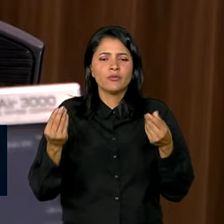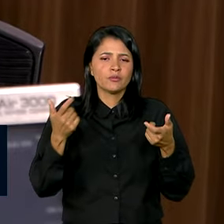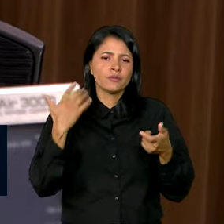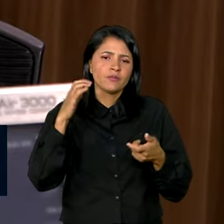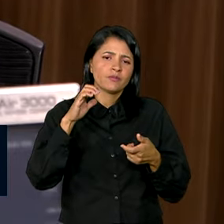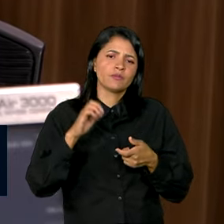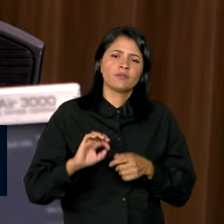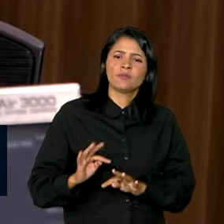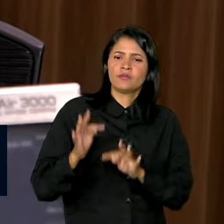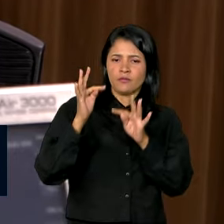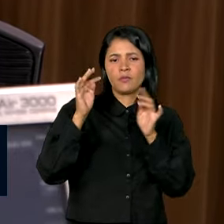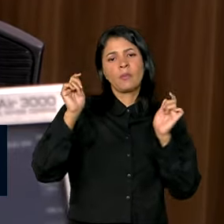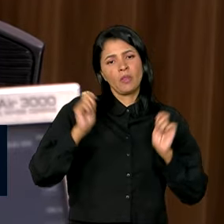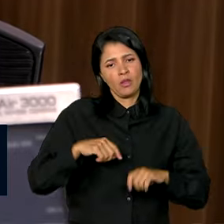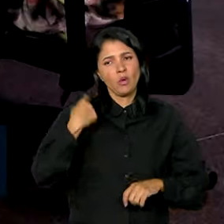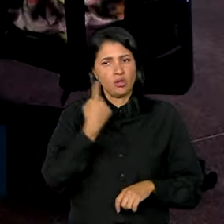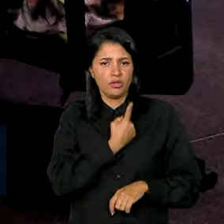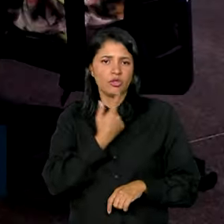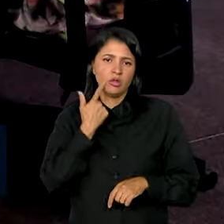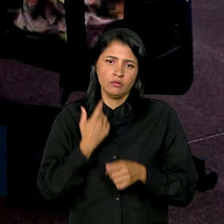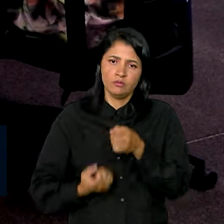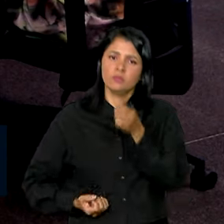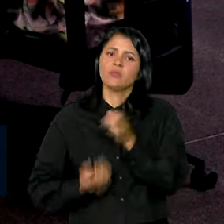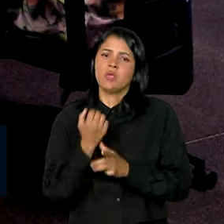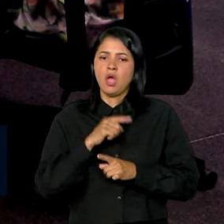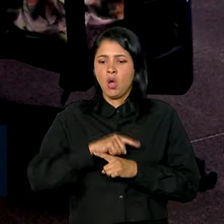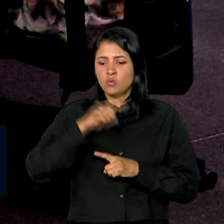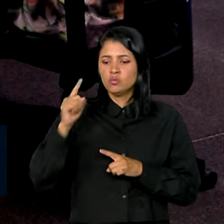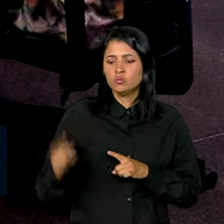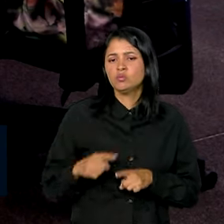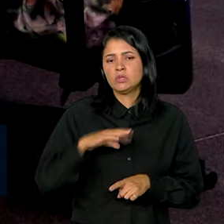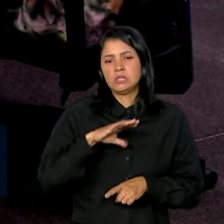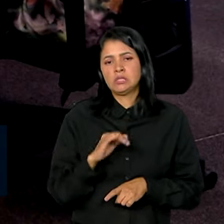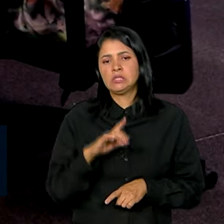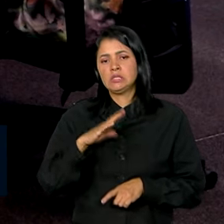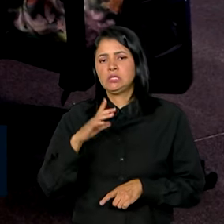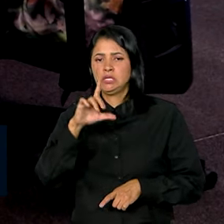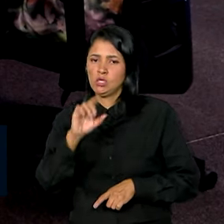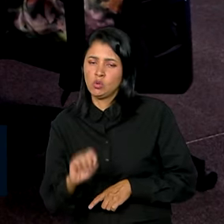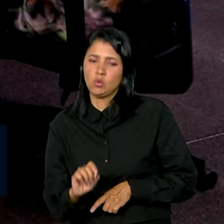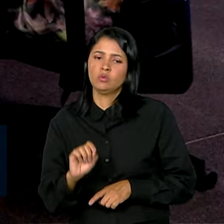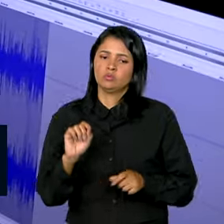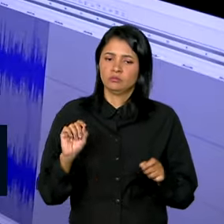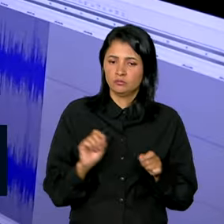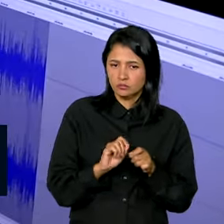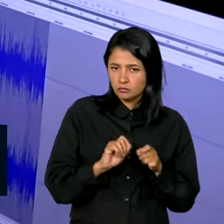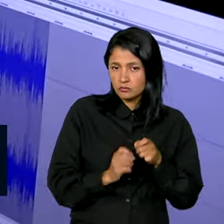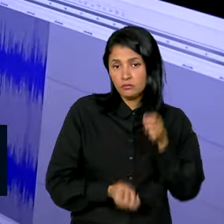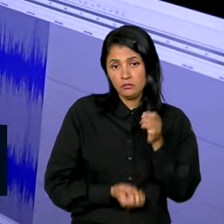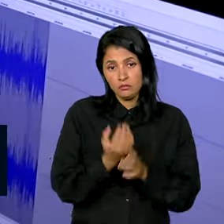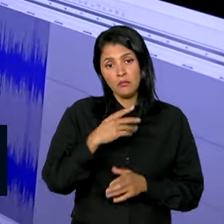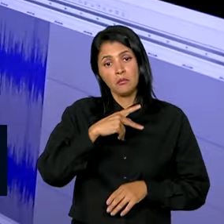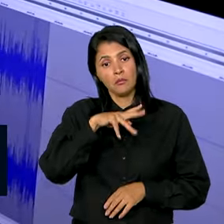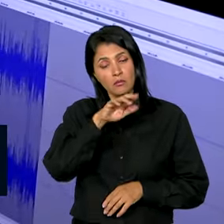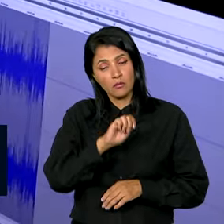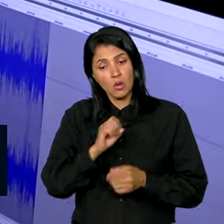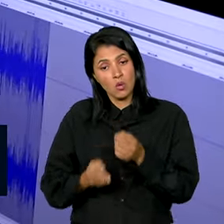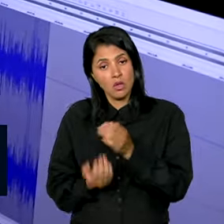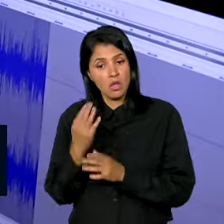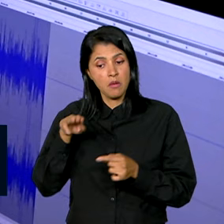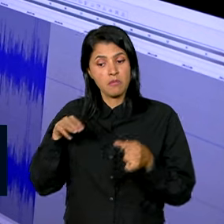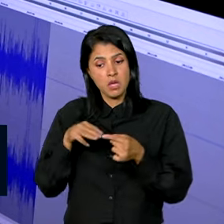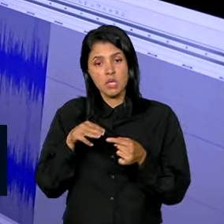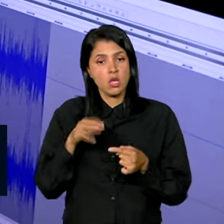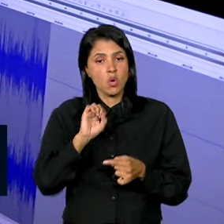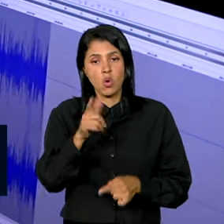ciência e tecnologia. Cria então, a gente cria um ciclo que você ou é proativo, ou você estabelece metas, ou você